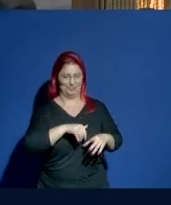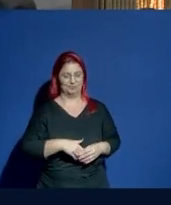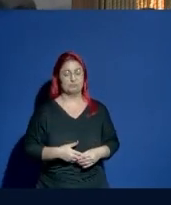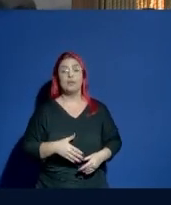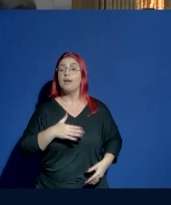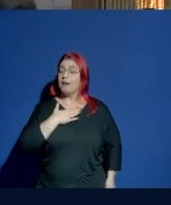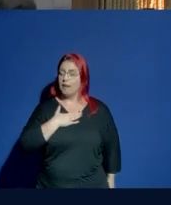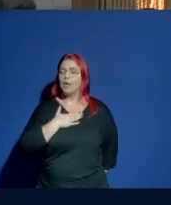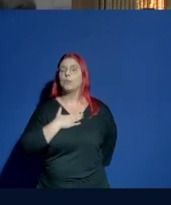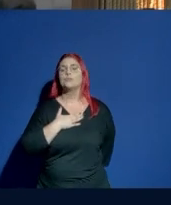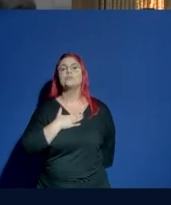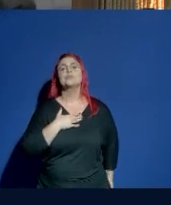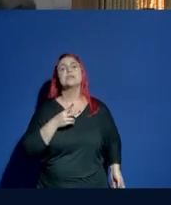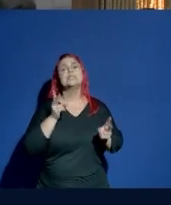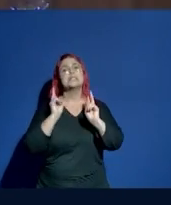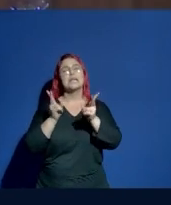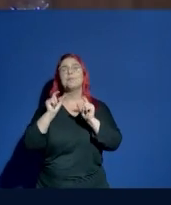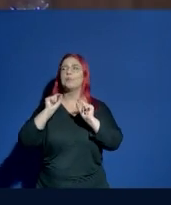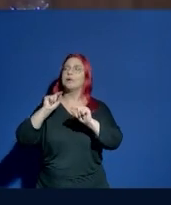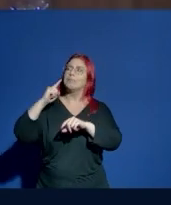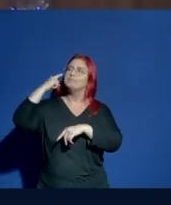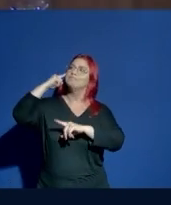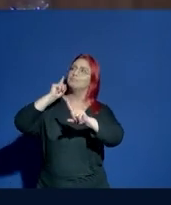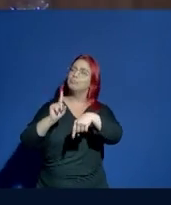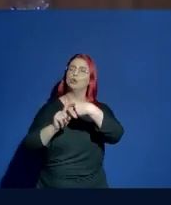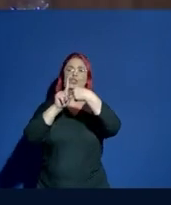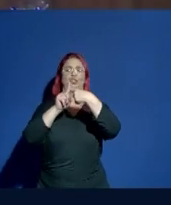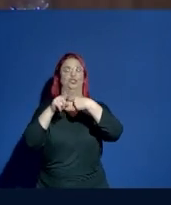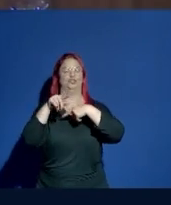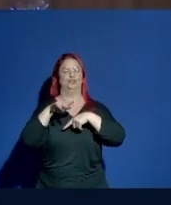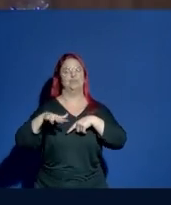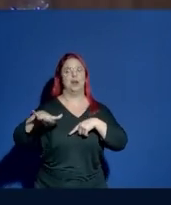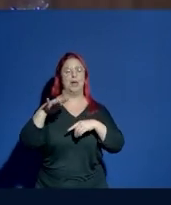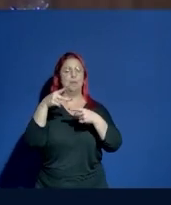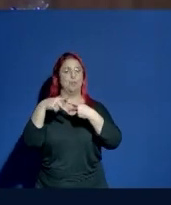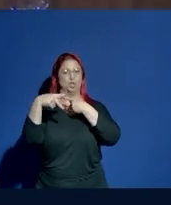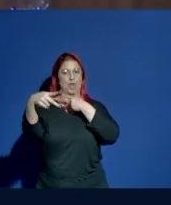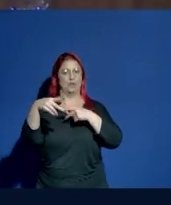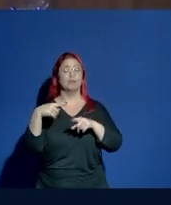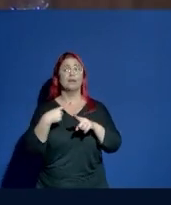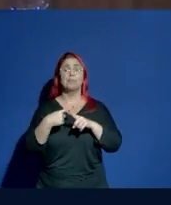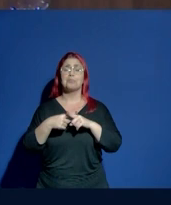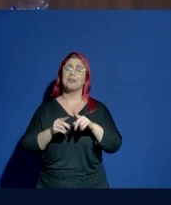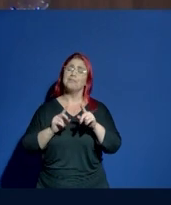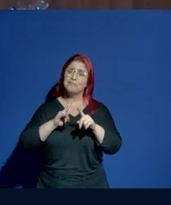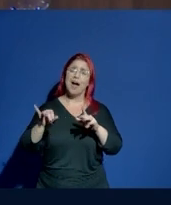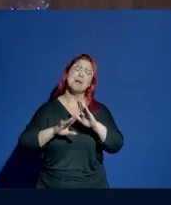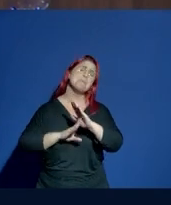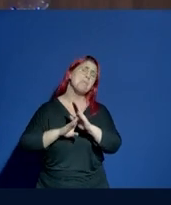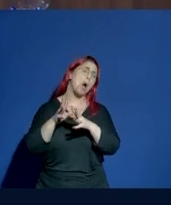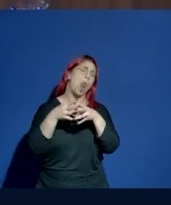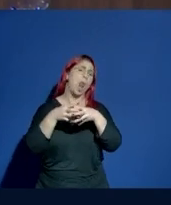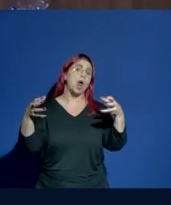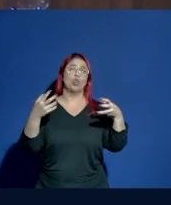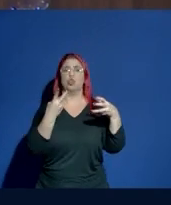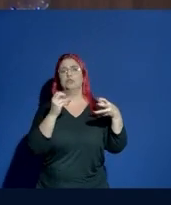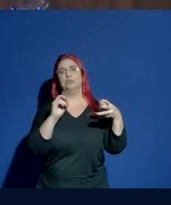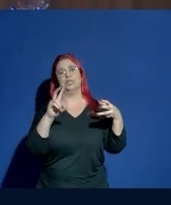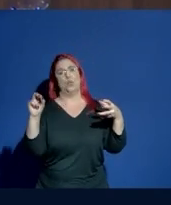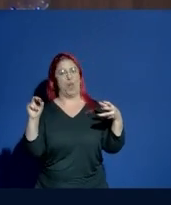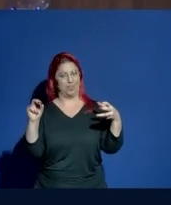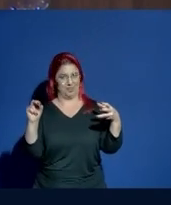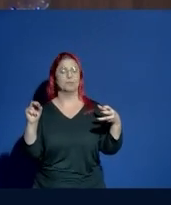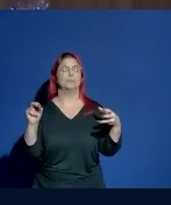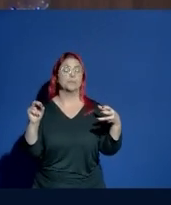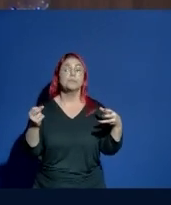muito otimista com o setor de proteína, porque a população vai crescer até 2050. Se você levar em conta